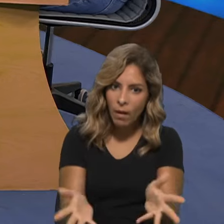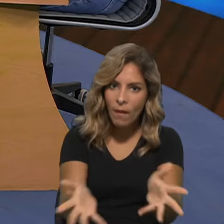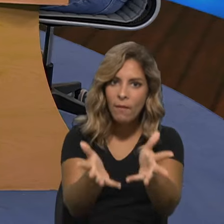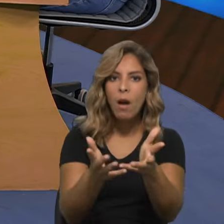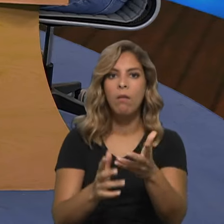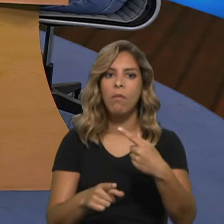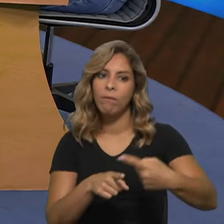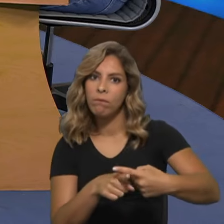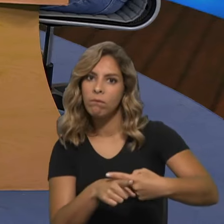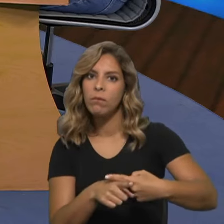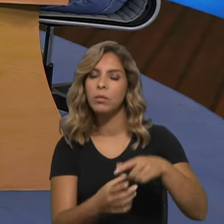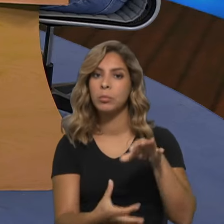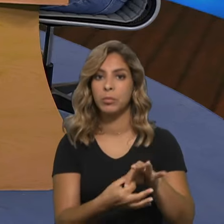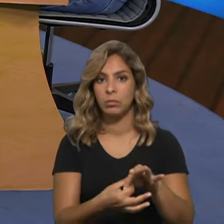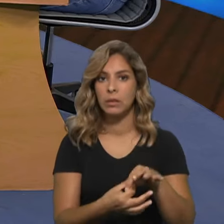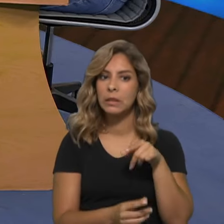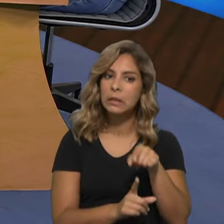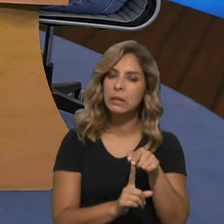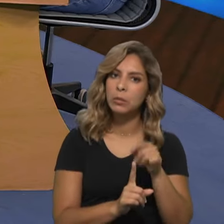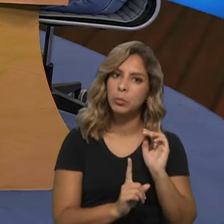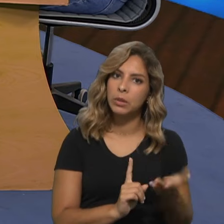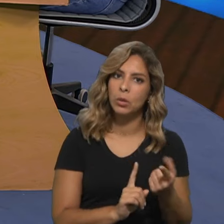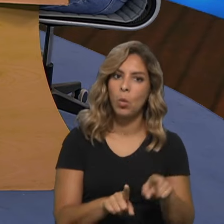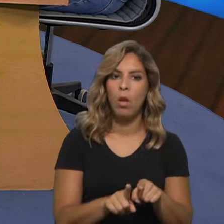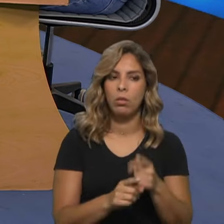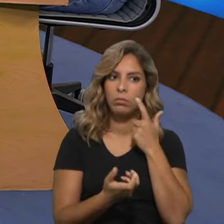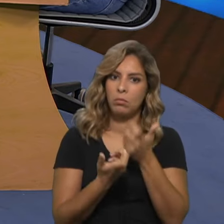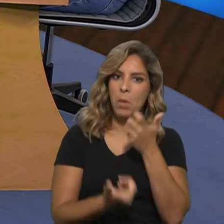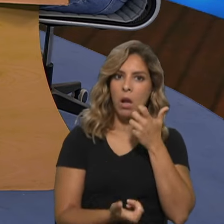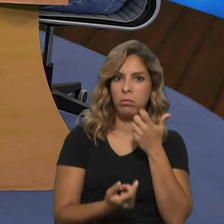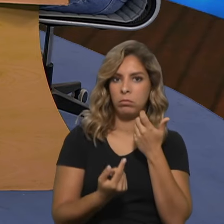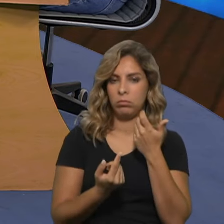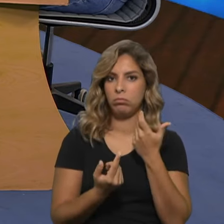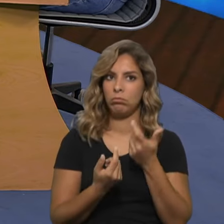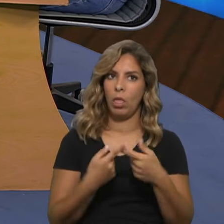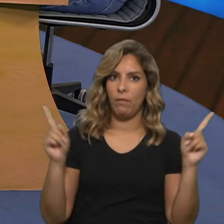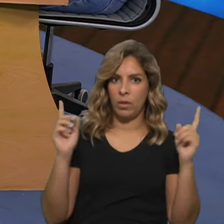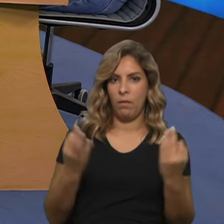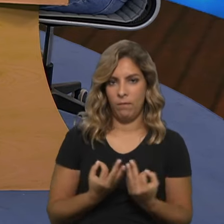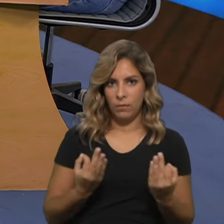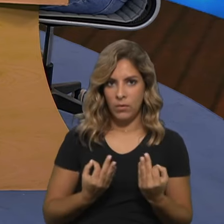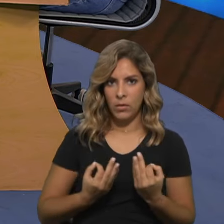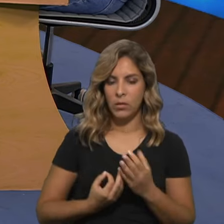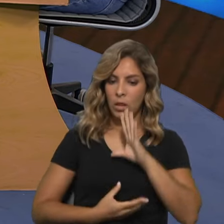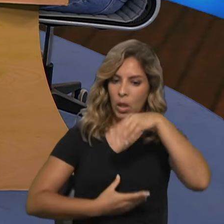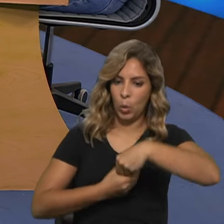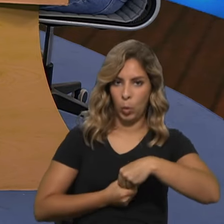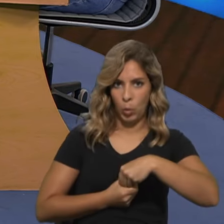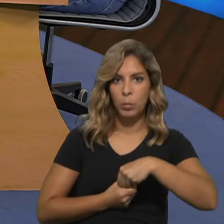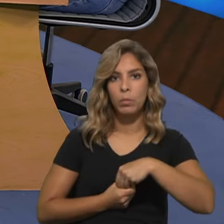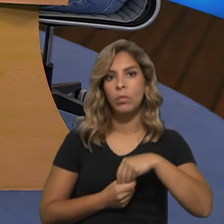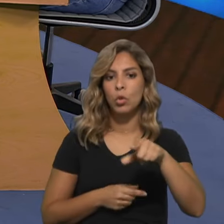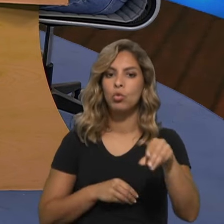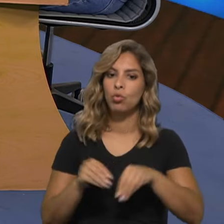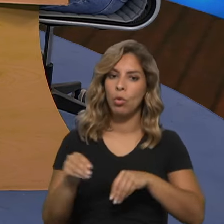jovens e eu acho que isso tem sido uma grande diferença que nós temos tentado eh para dentro da nossa rede é colocar o jovem como